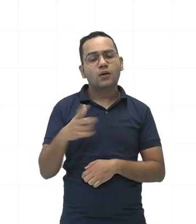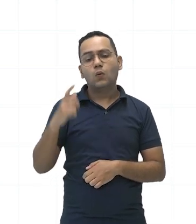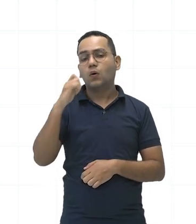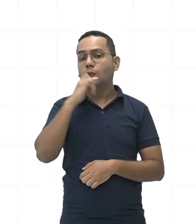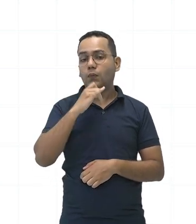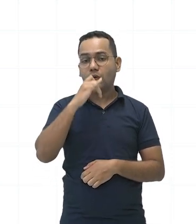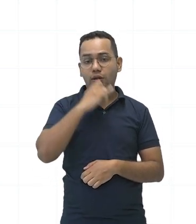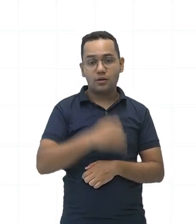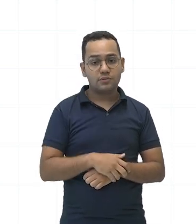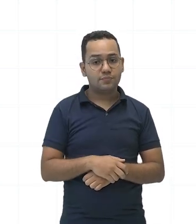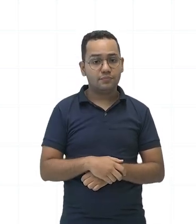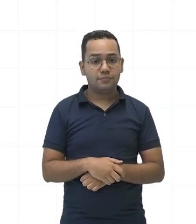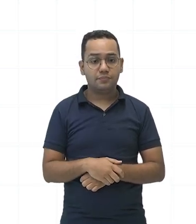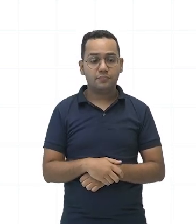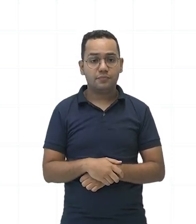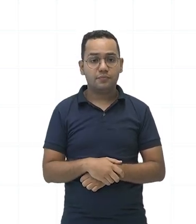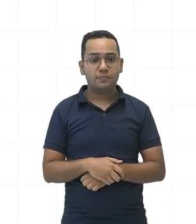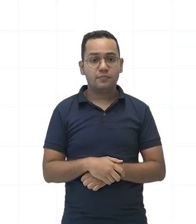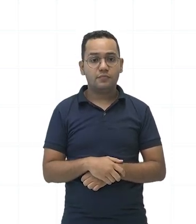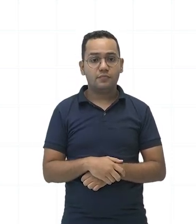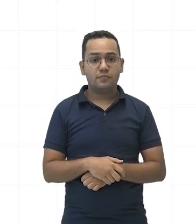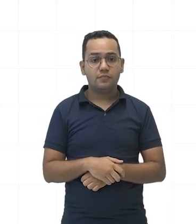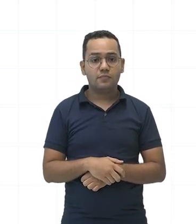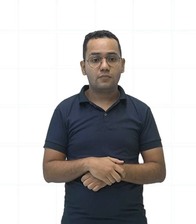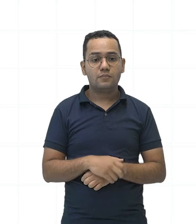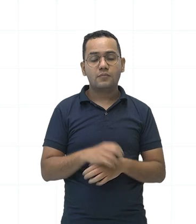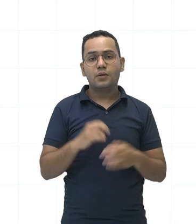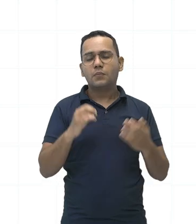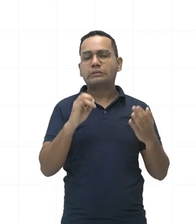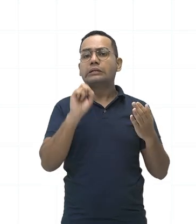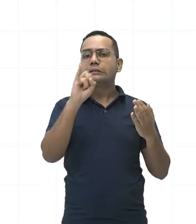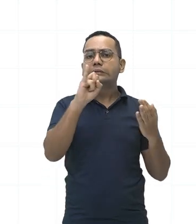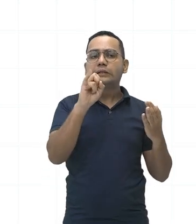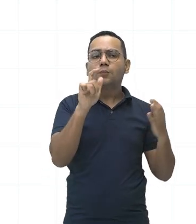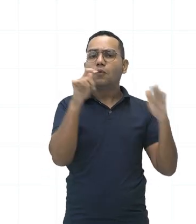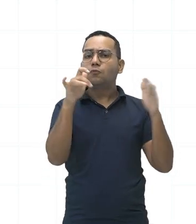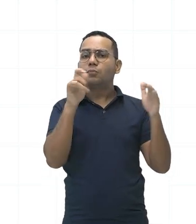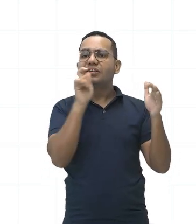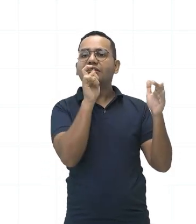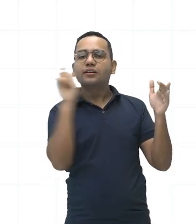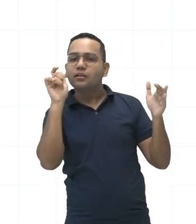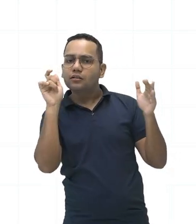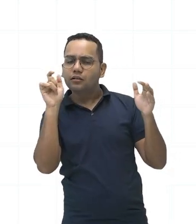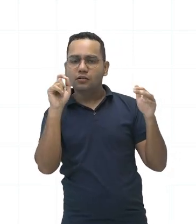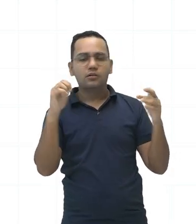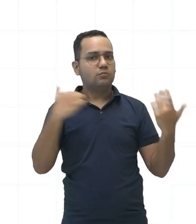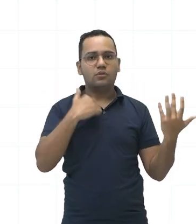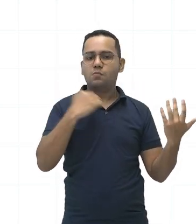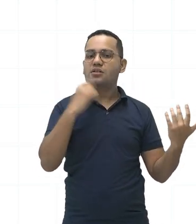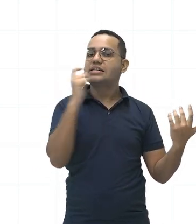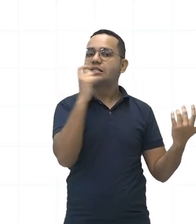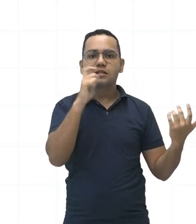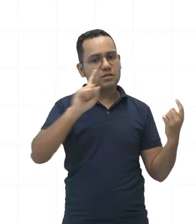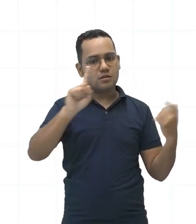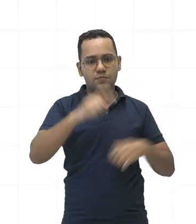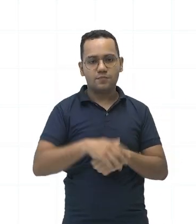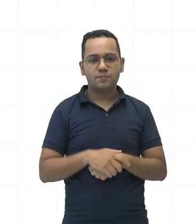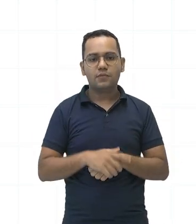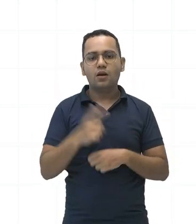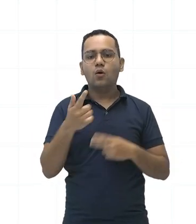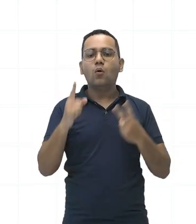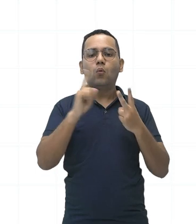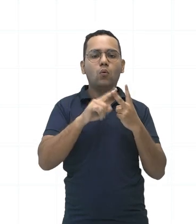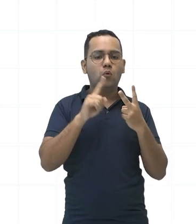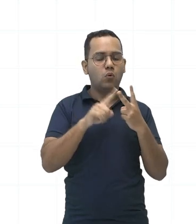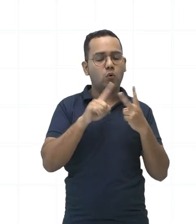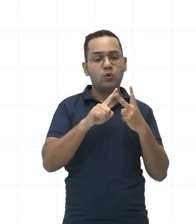temos o passo a passo. Primeiro, não mova o dente. Segundo, leve a vítima rapidamente ao